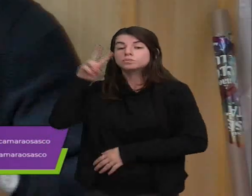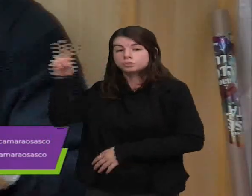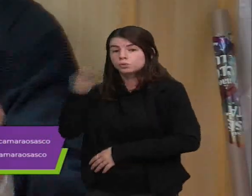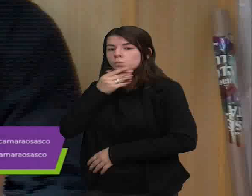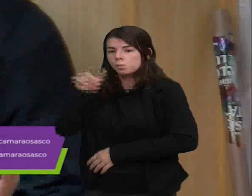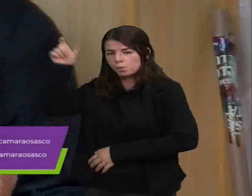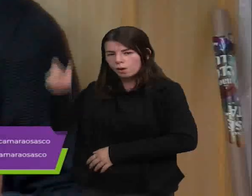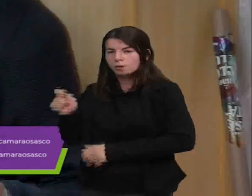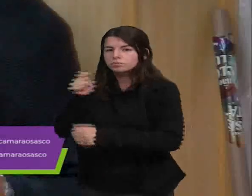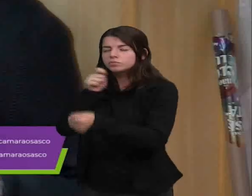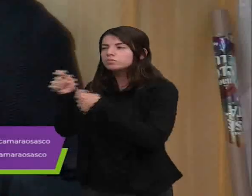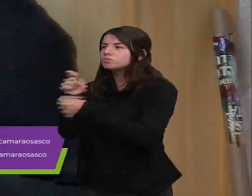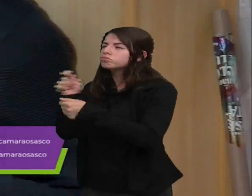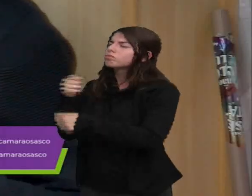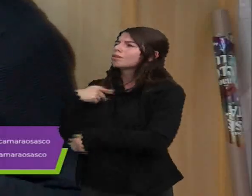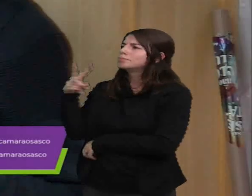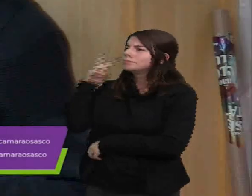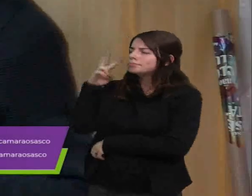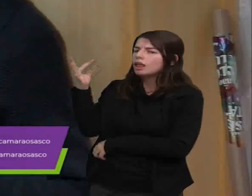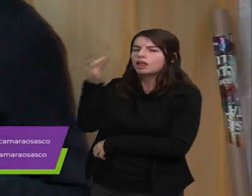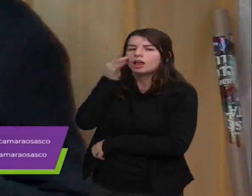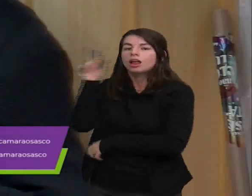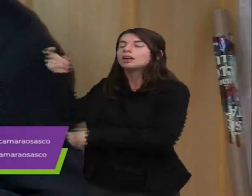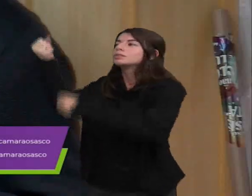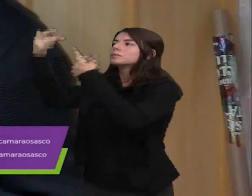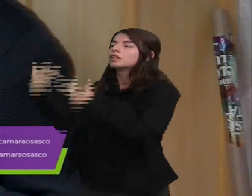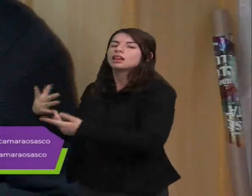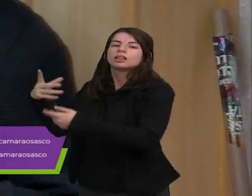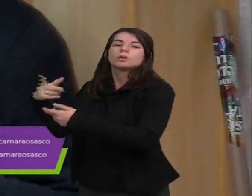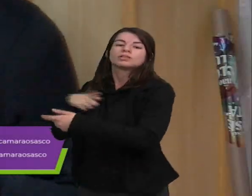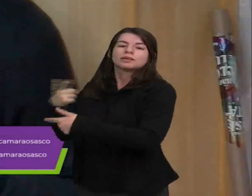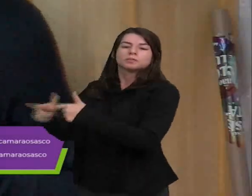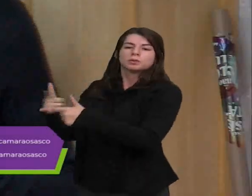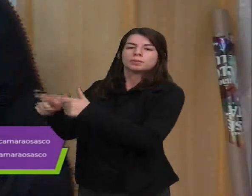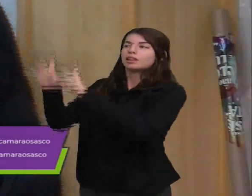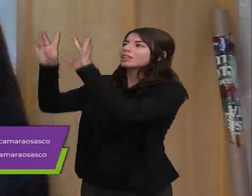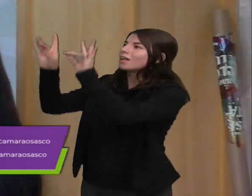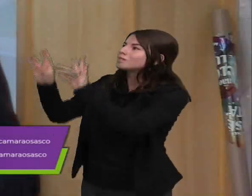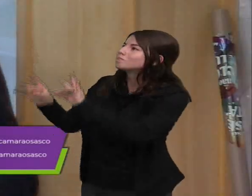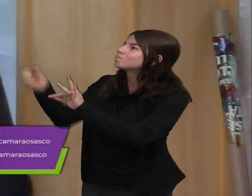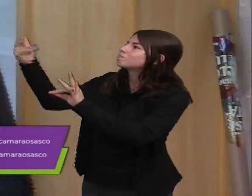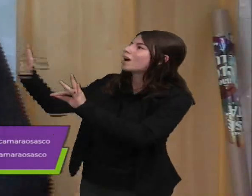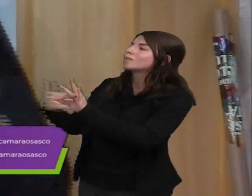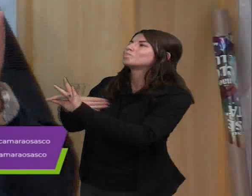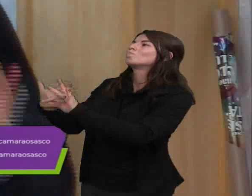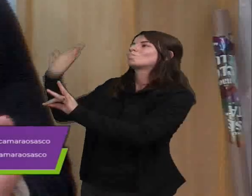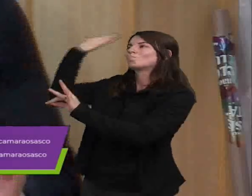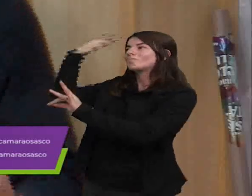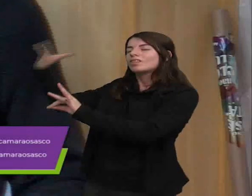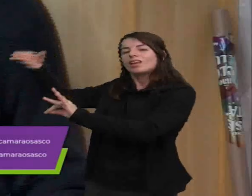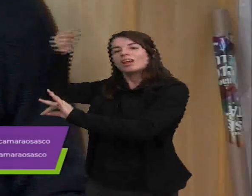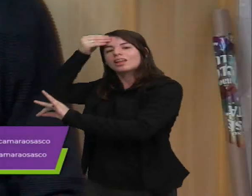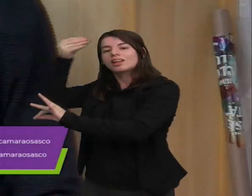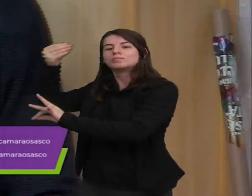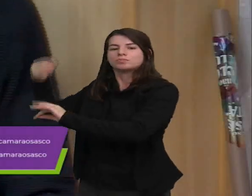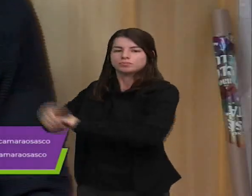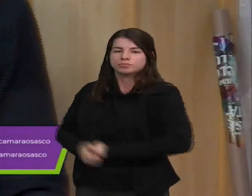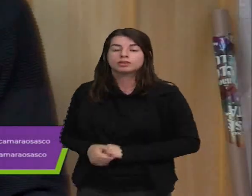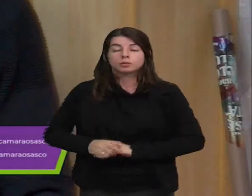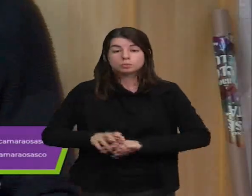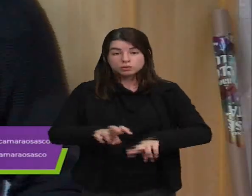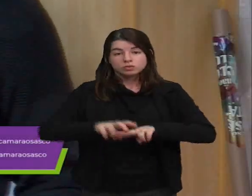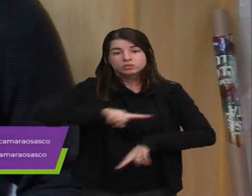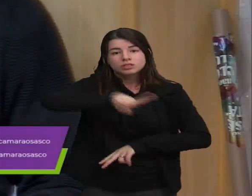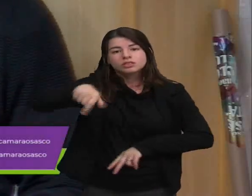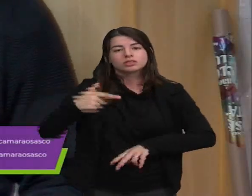e lá ele explicando com detalhes os problemas com relação a isso Pelé então portanto é isso vocês estão de parabéns